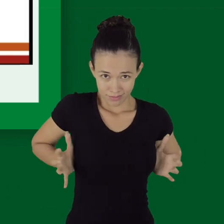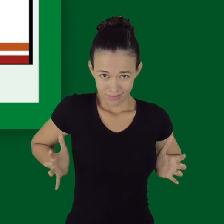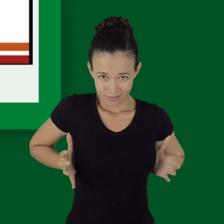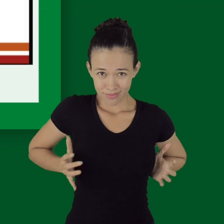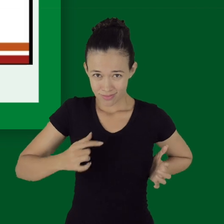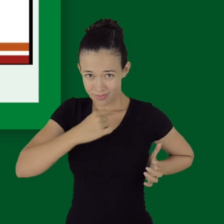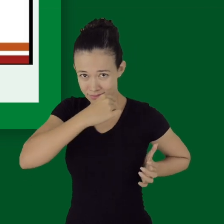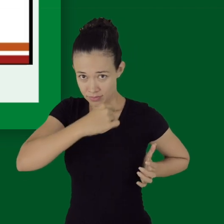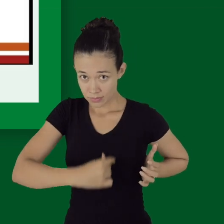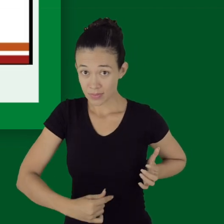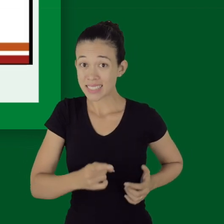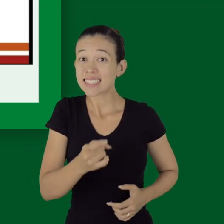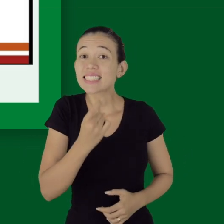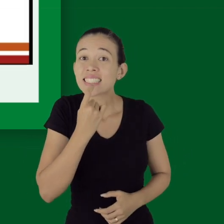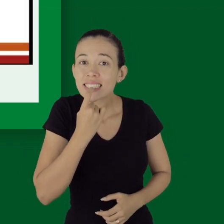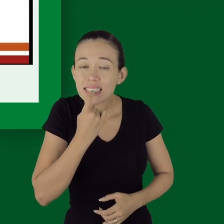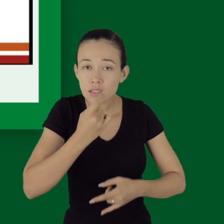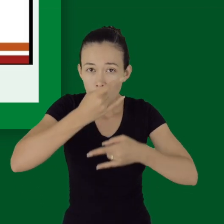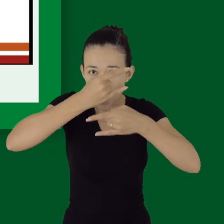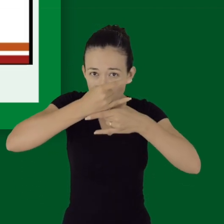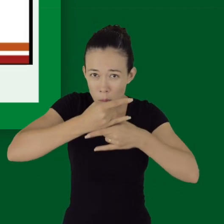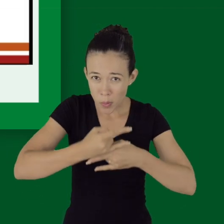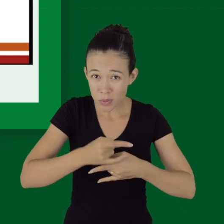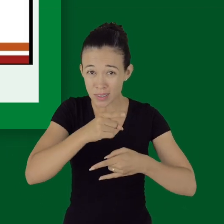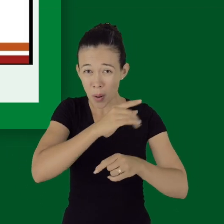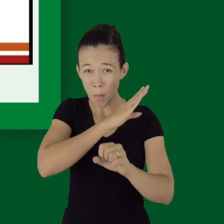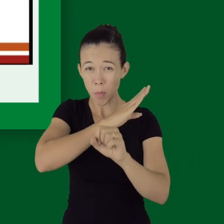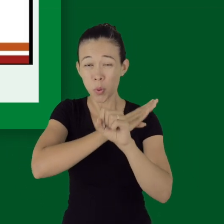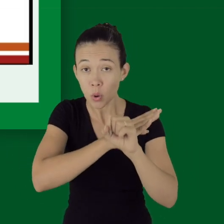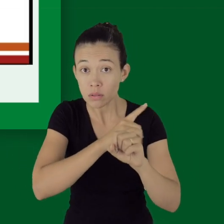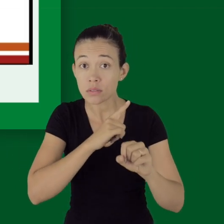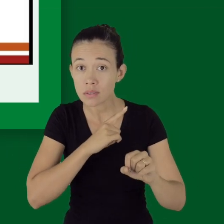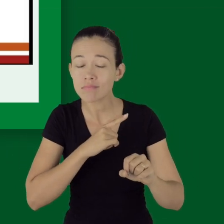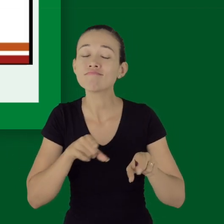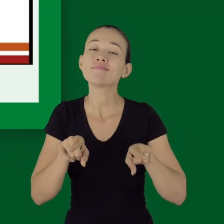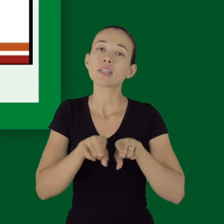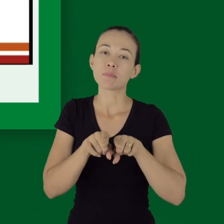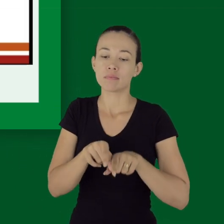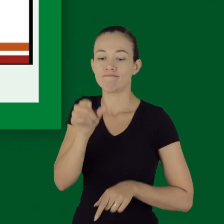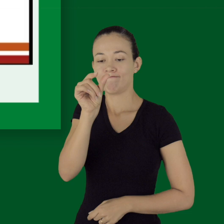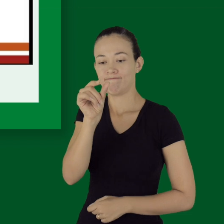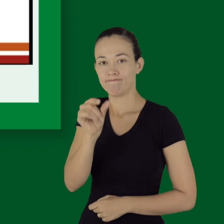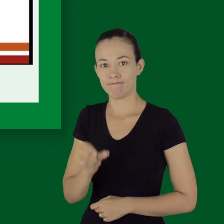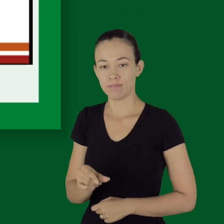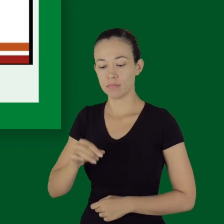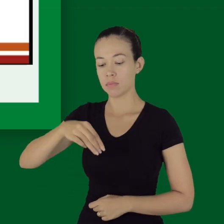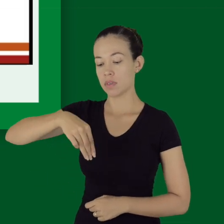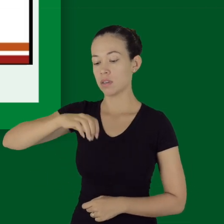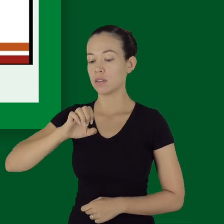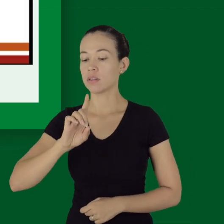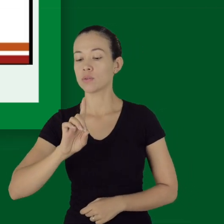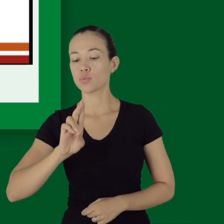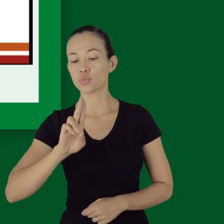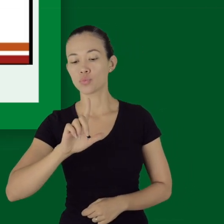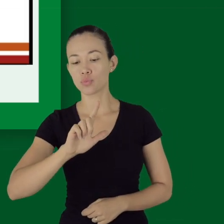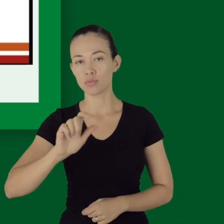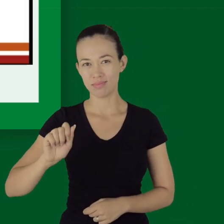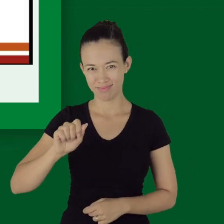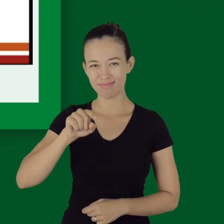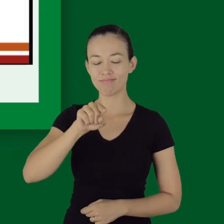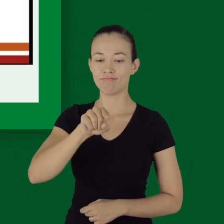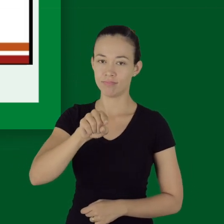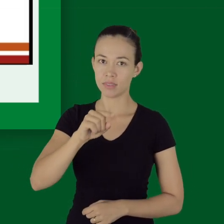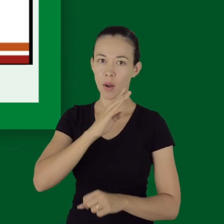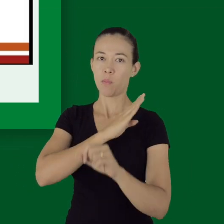ocorre lesão do arcabouço ósseo, normalmente você tem uma correspondência de lesão medular. E a gente tem aí alguns